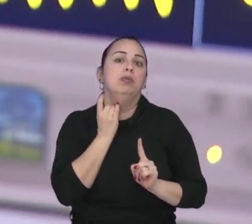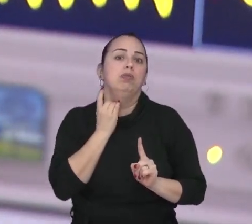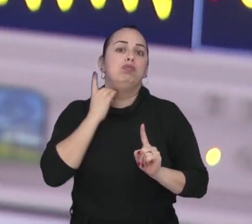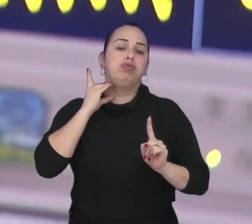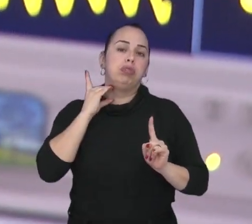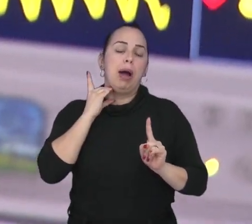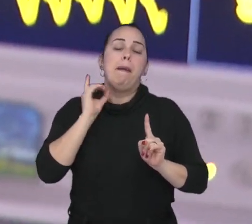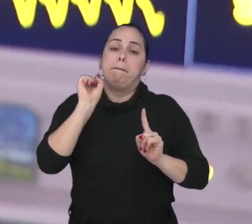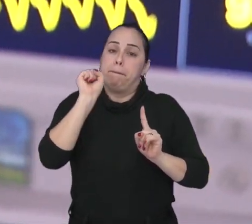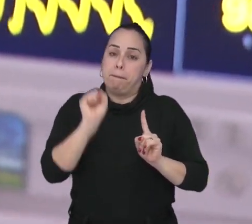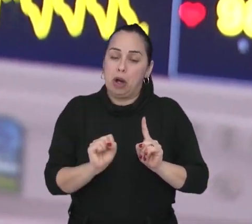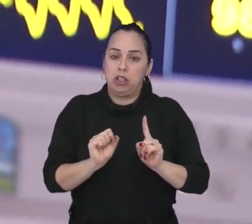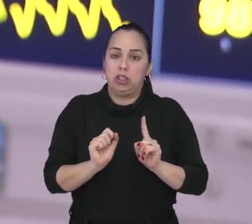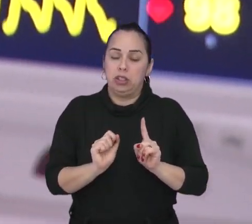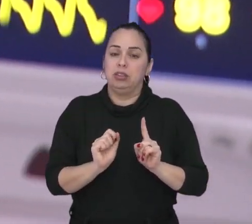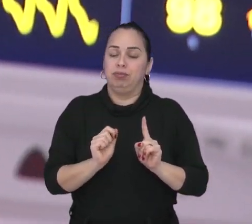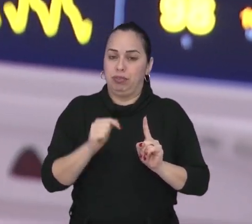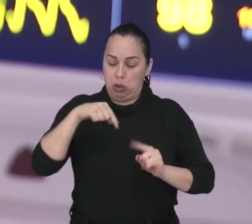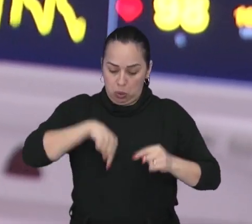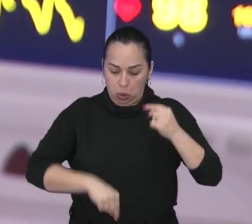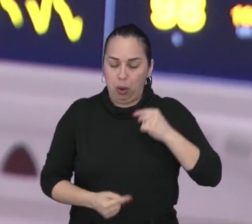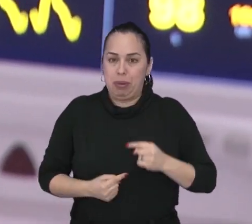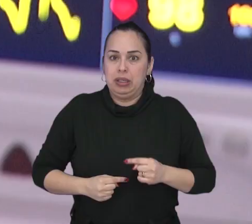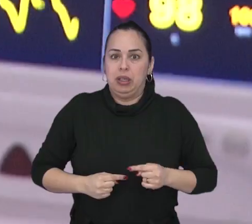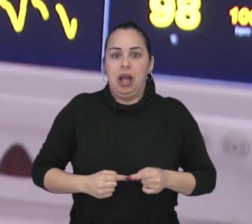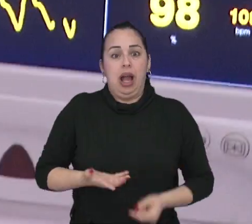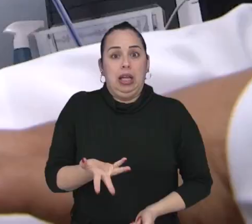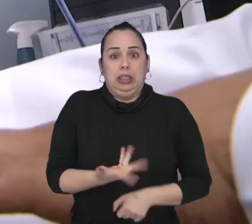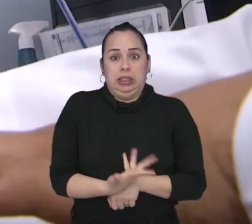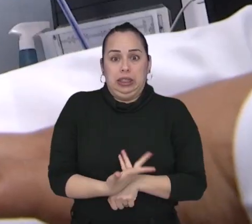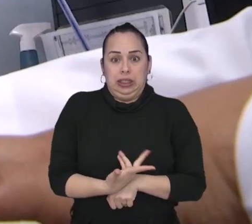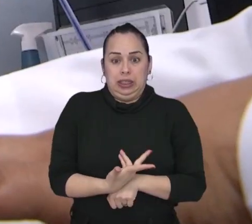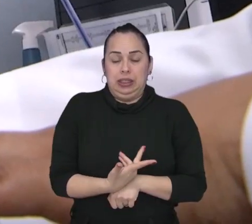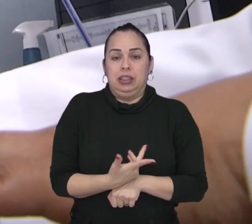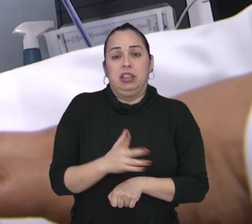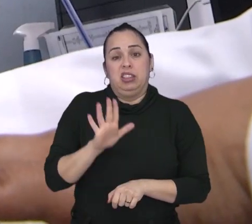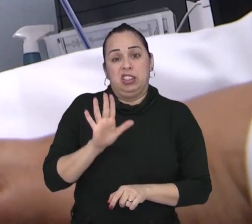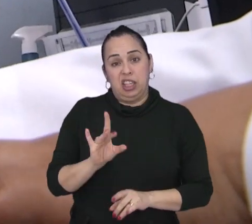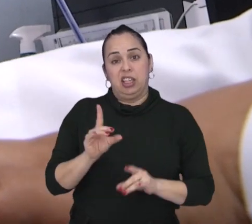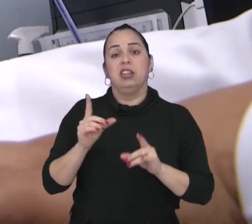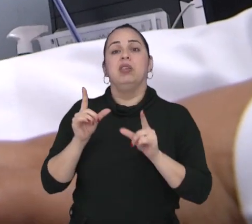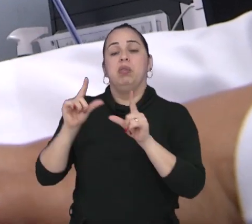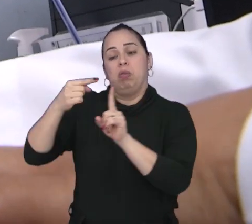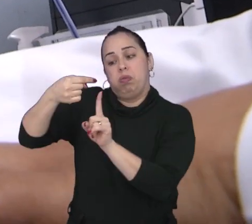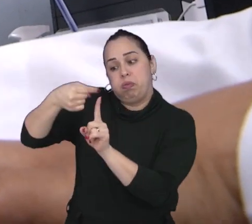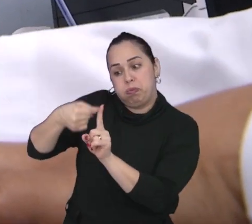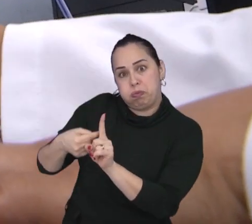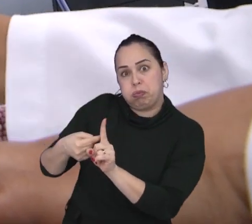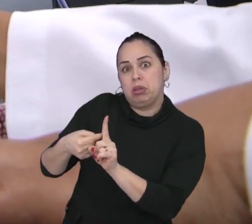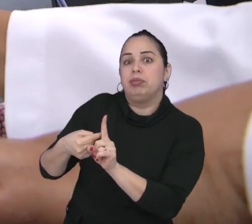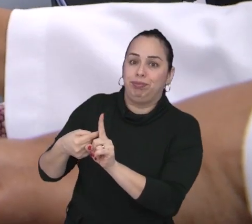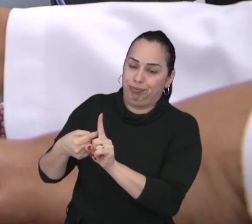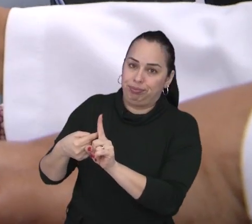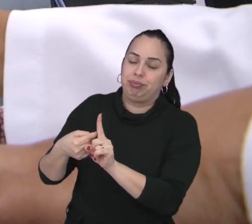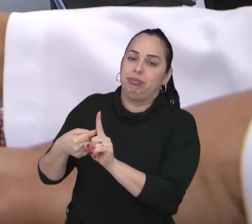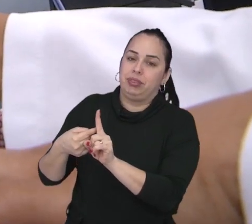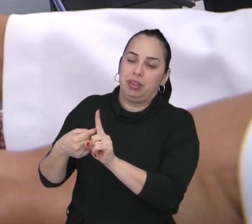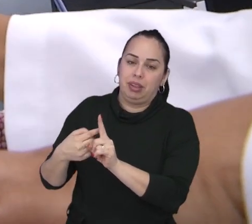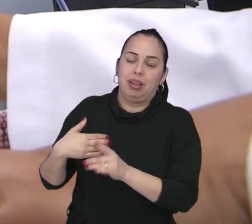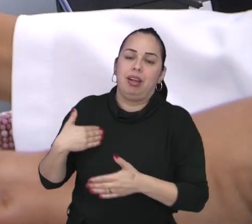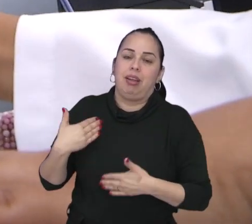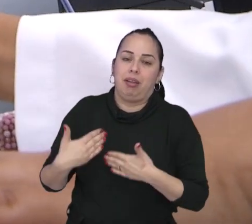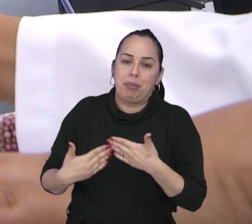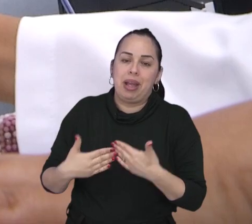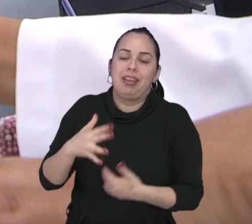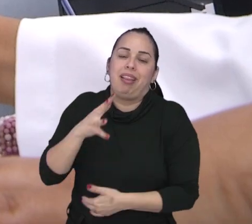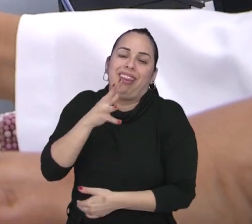hipertiroidismo pode causar aceleração das funções do corpo já a pouca fabricação o hipotiroidismo deixa o